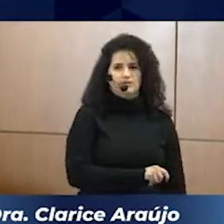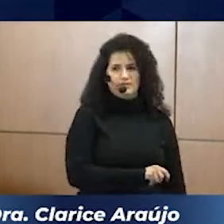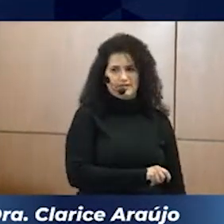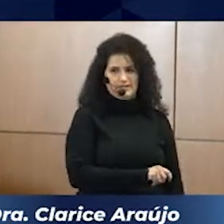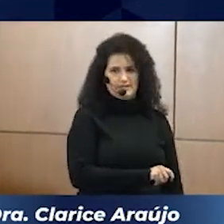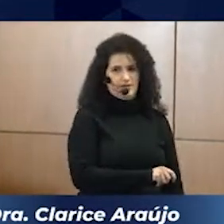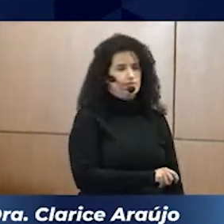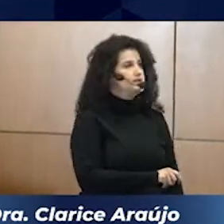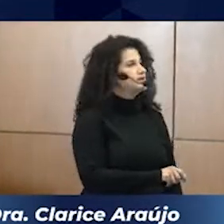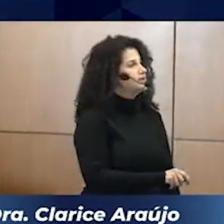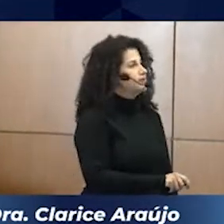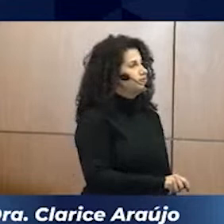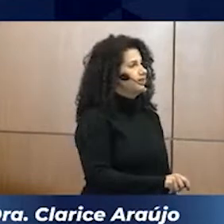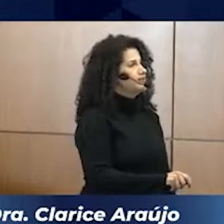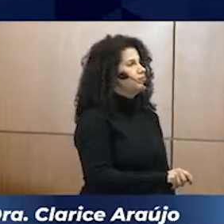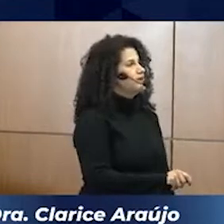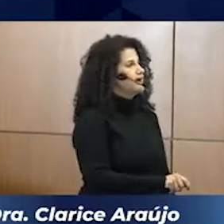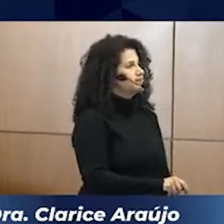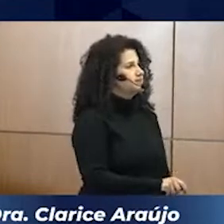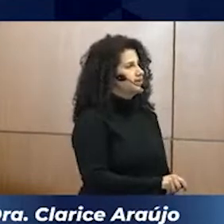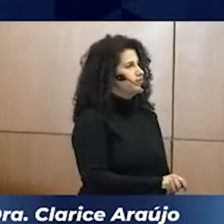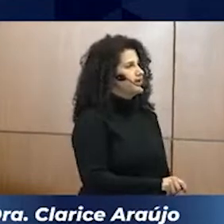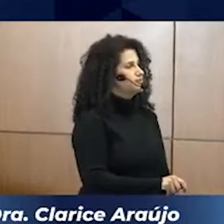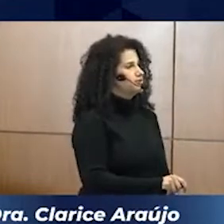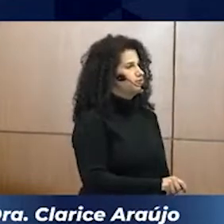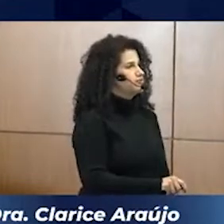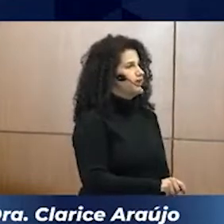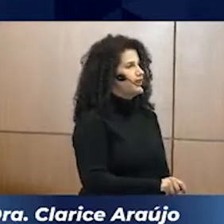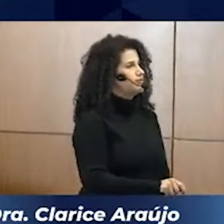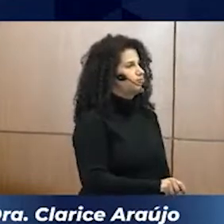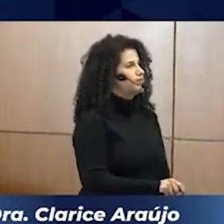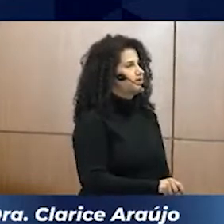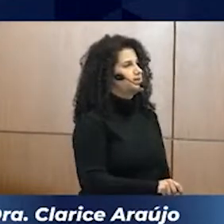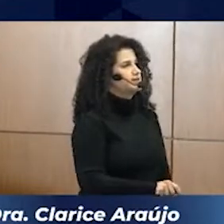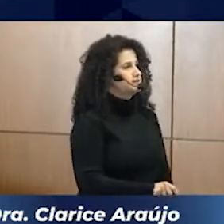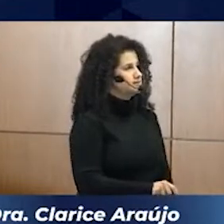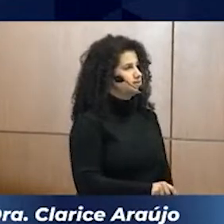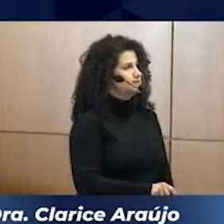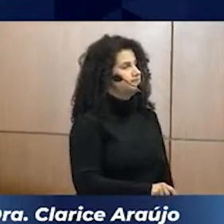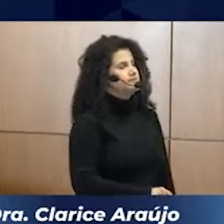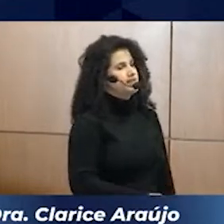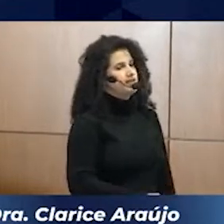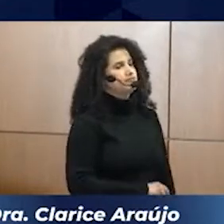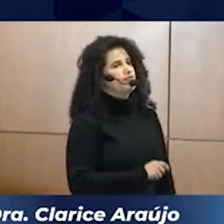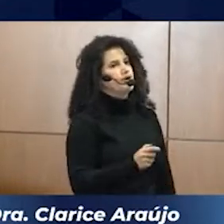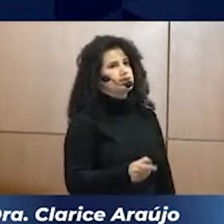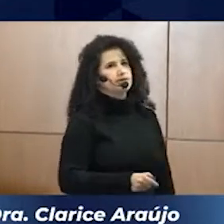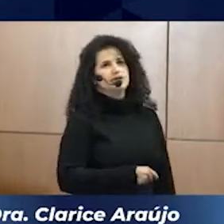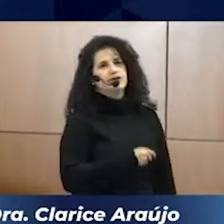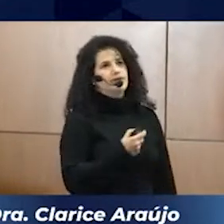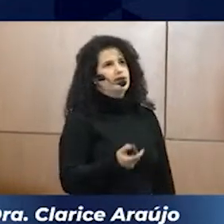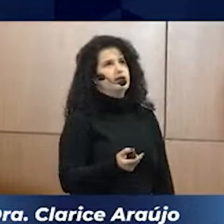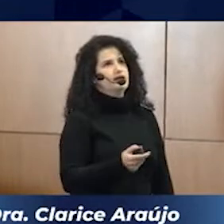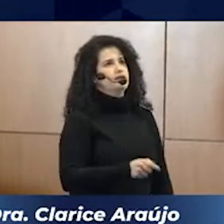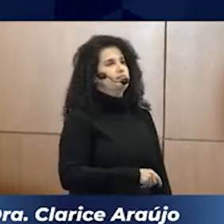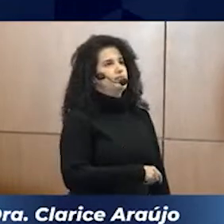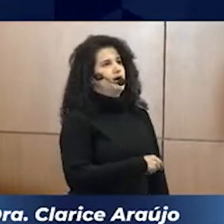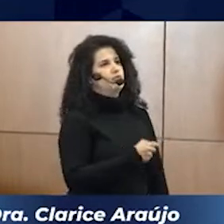desenvolvimento da coordenação, que é o termo mais adequado para a gente falar quando uma criança, né, fora